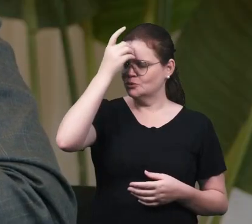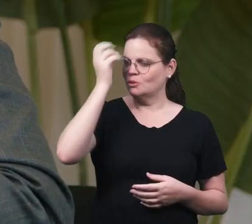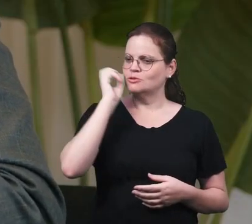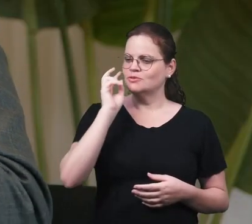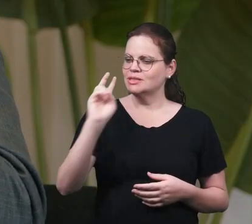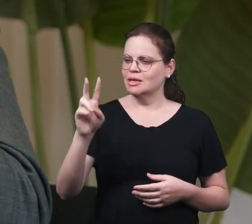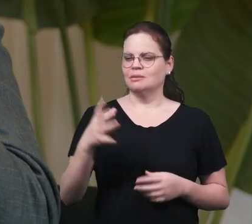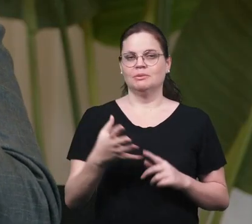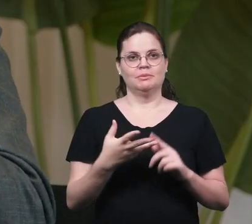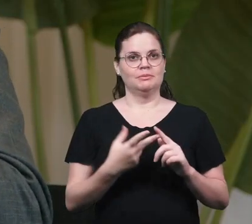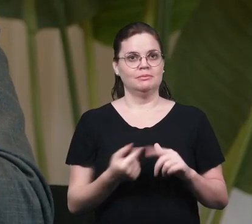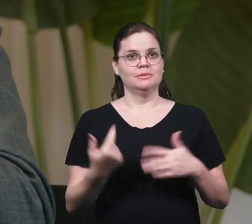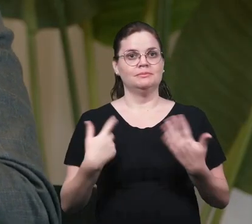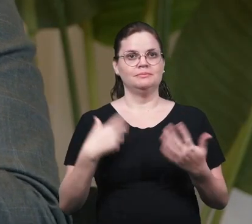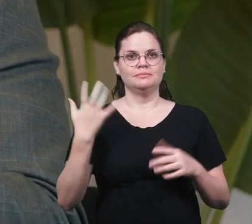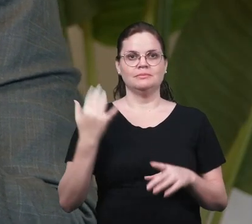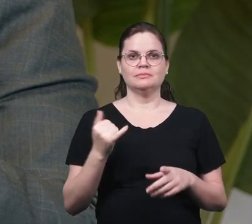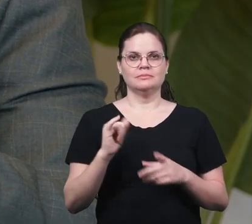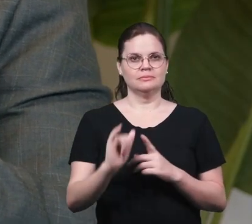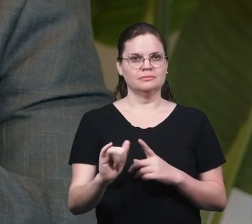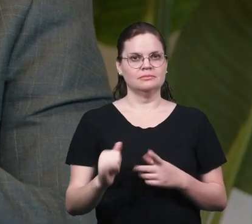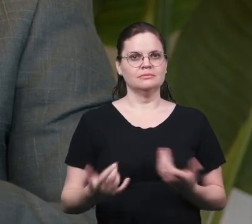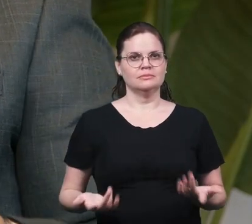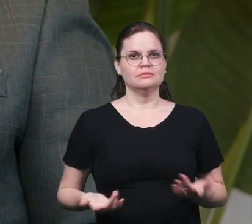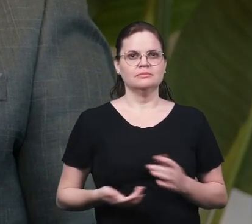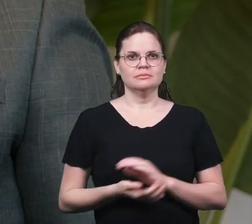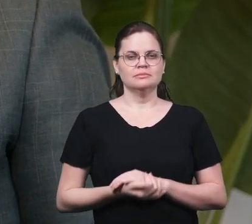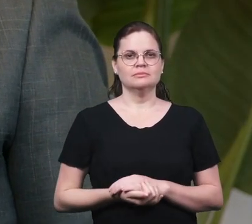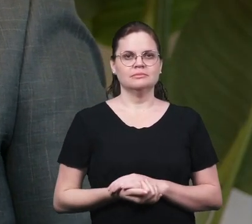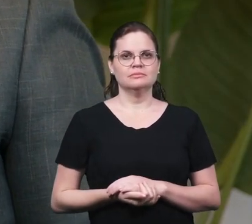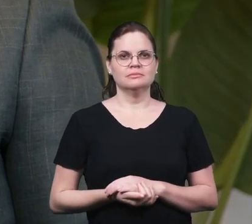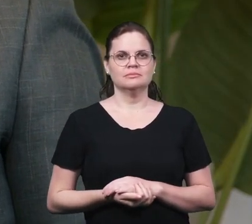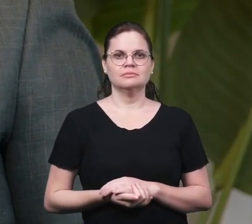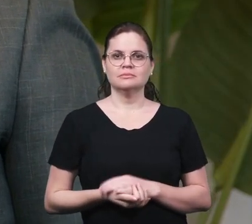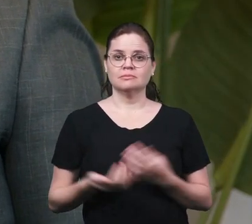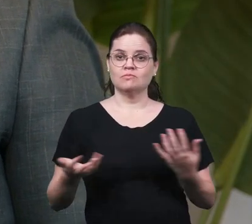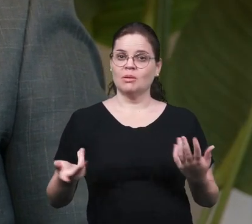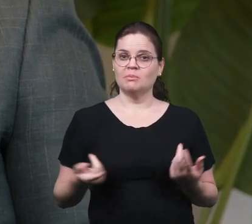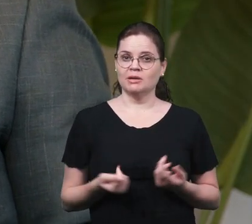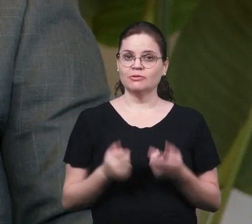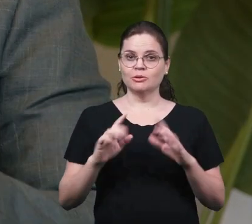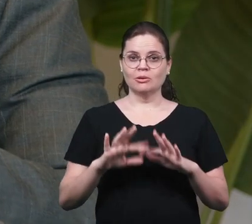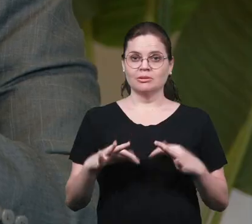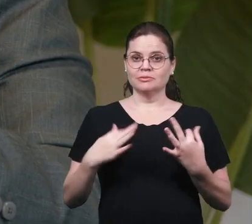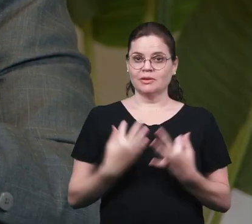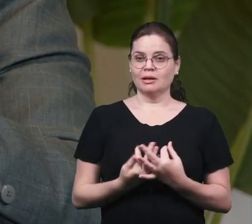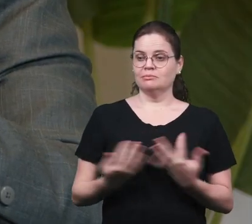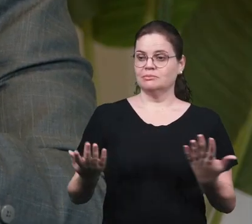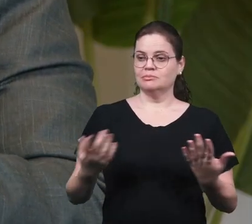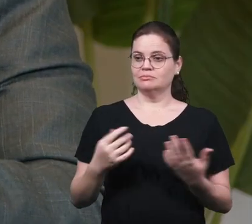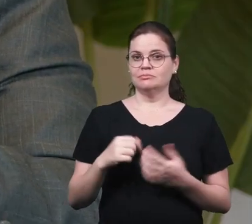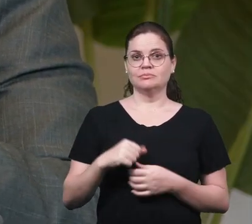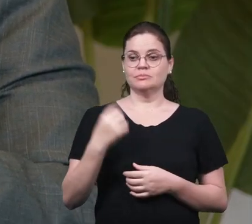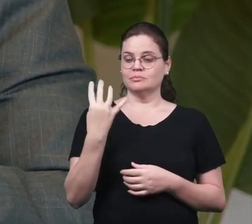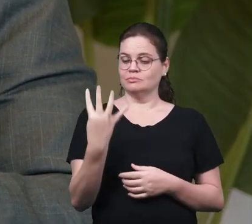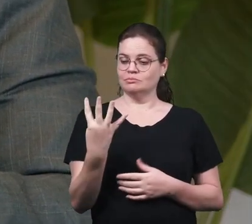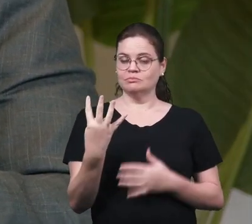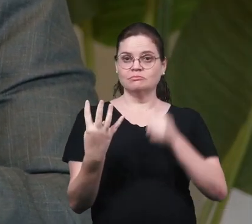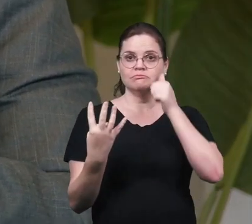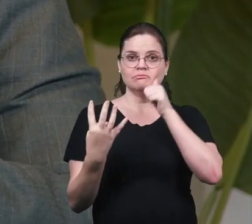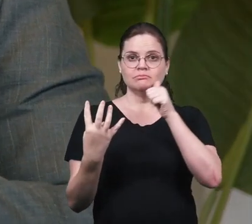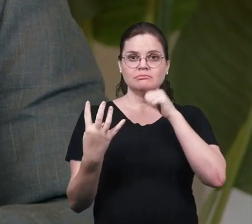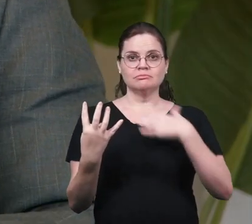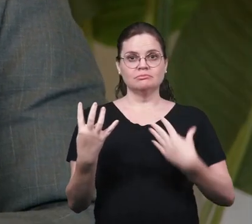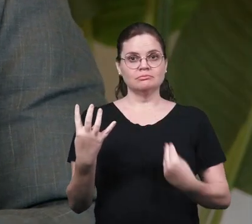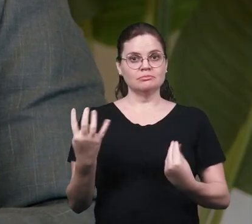do Senhor, são profecias. Que lar maravilhoso, né? Então, 4